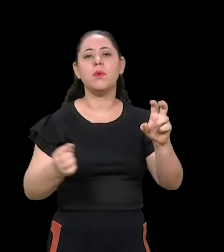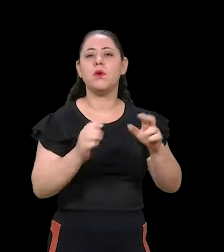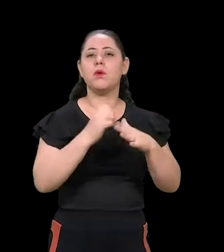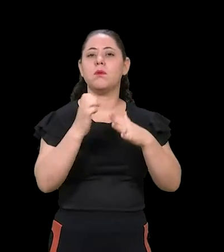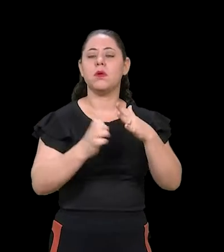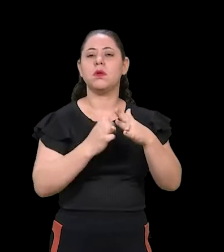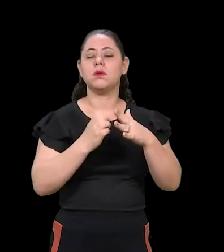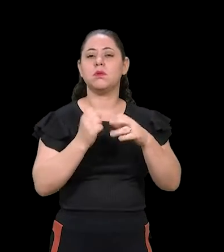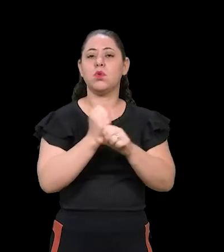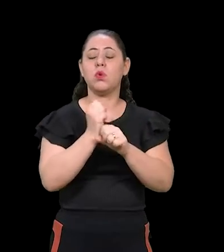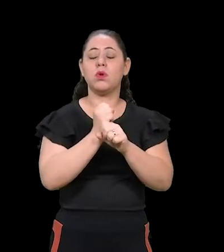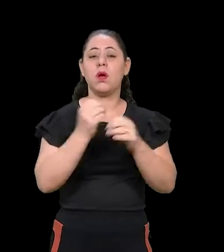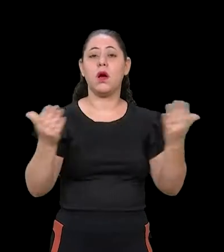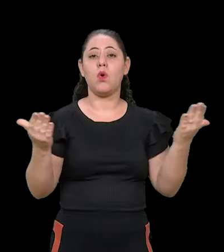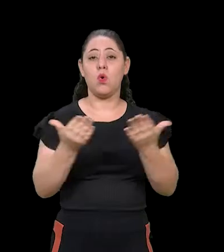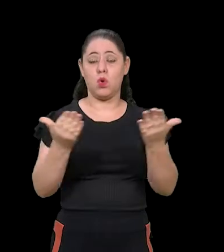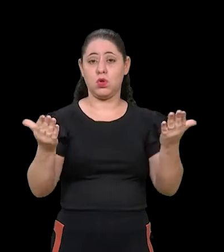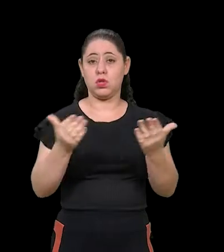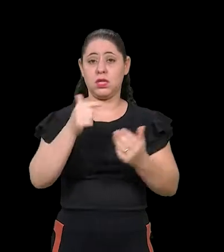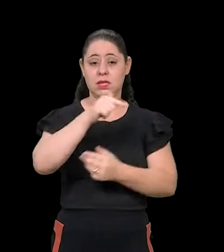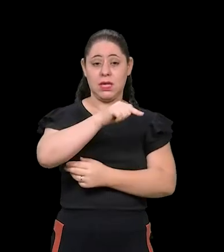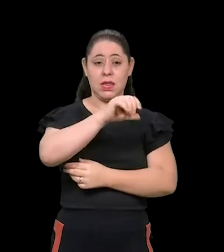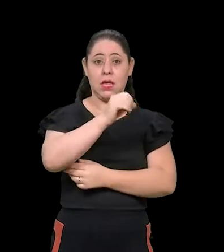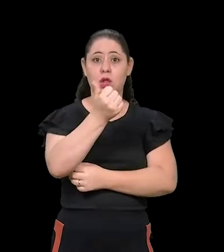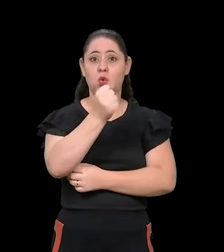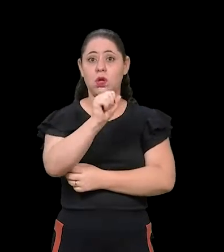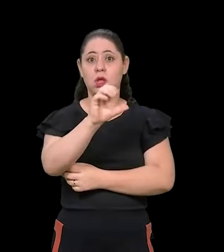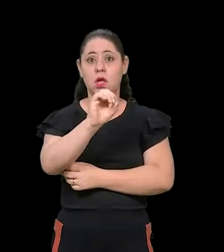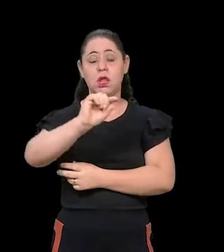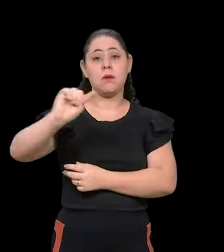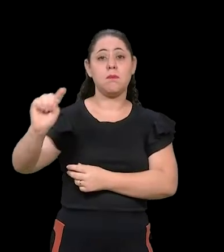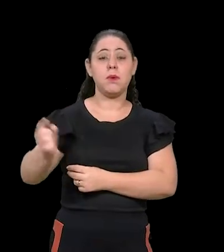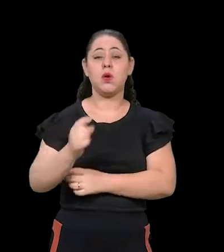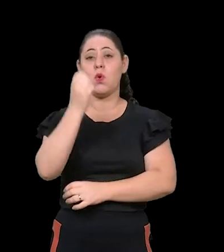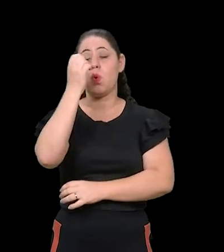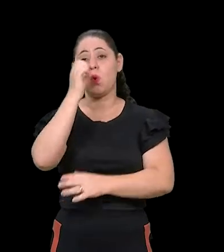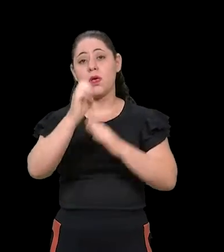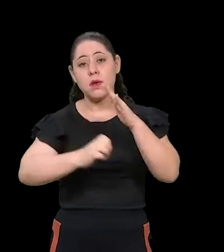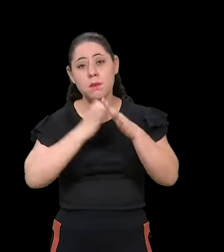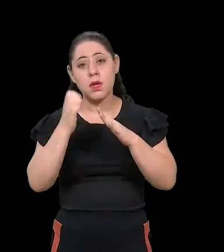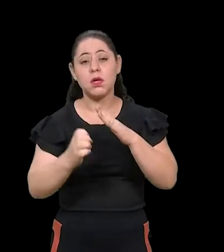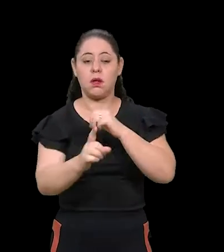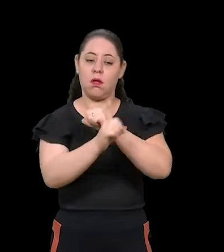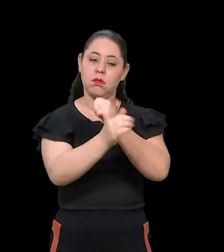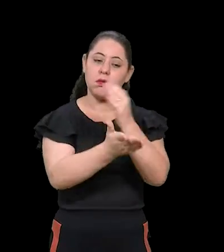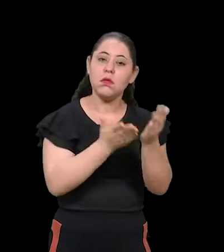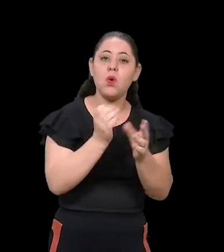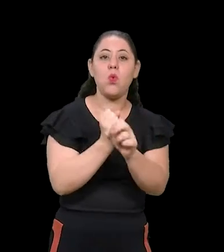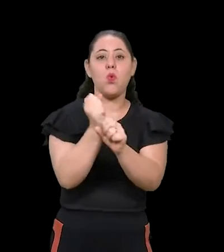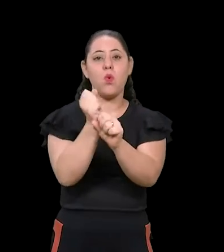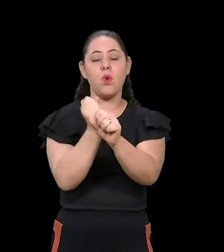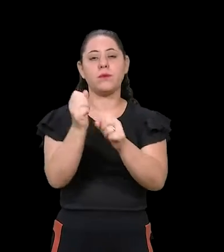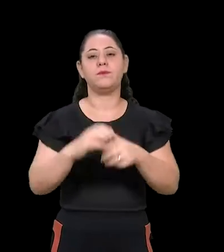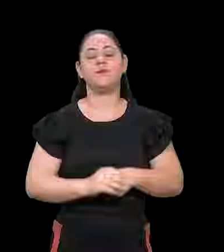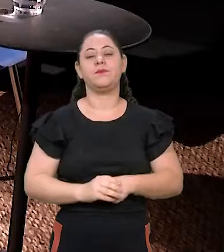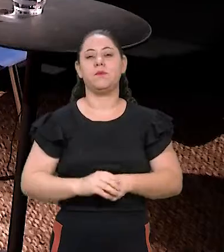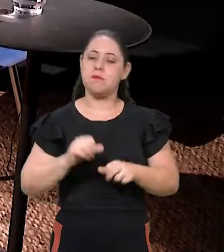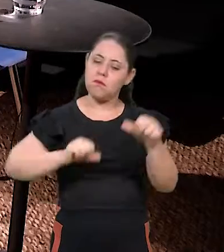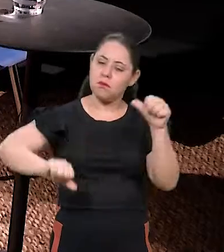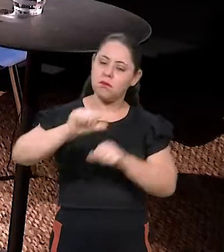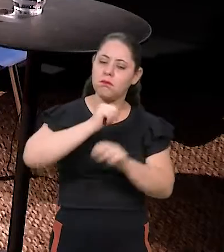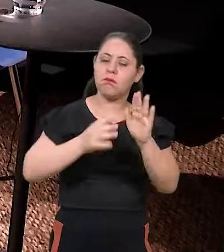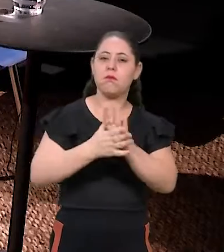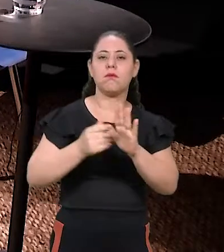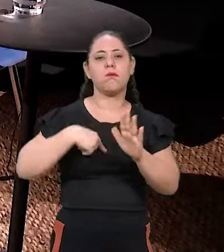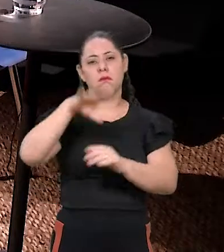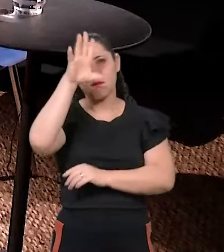ano, 5 mil empresas por ano, agora nós estamos atendendo 70 mil empresas por ano, 80 mil empresas por ano, então mudou muito esse modelo.